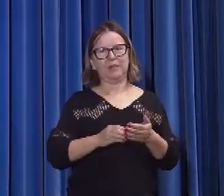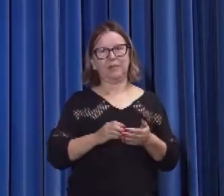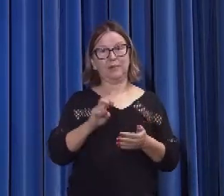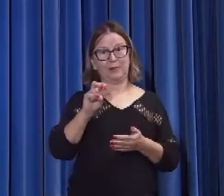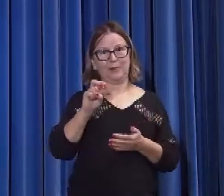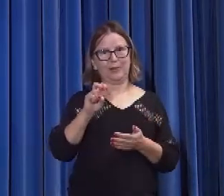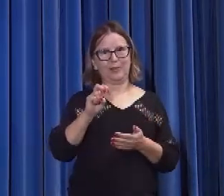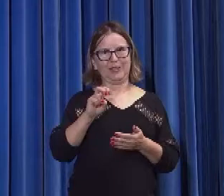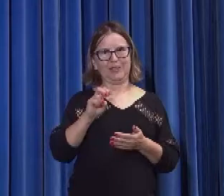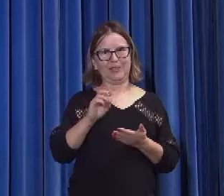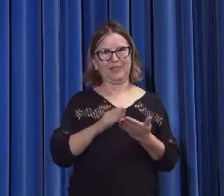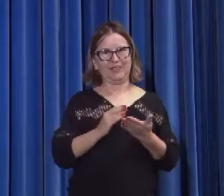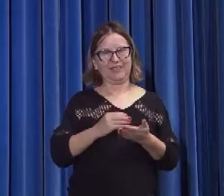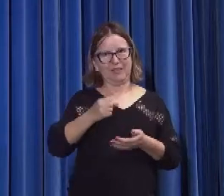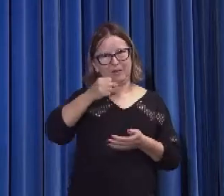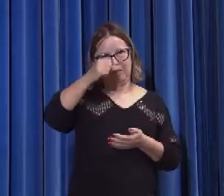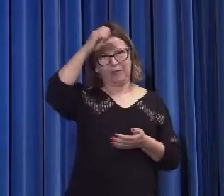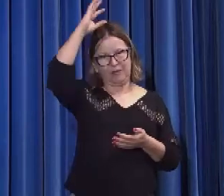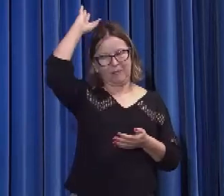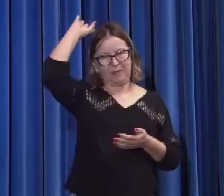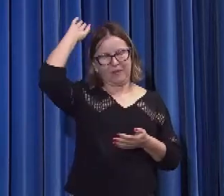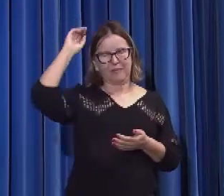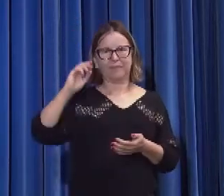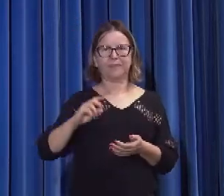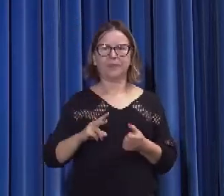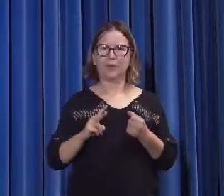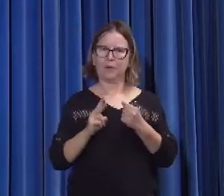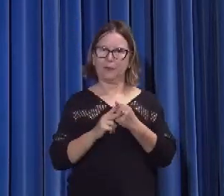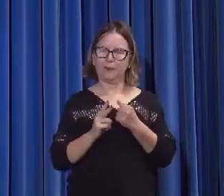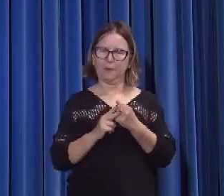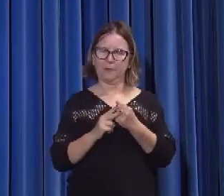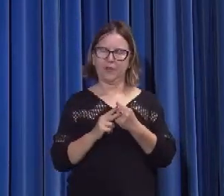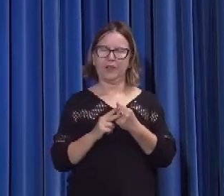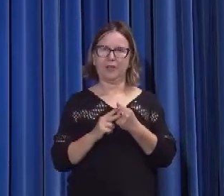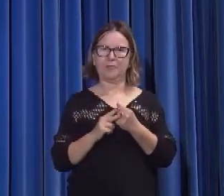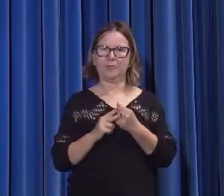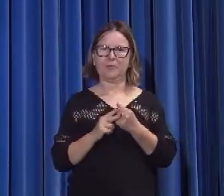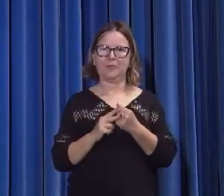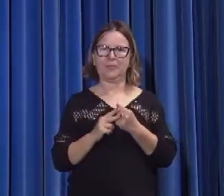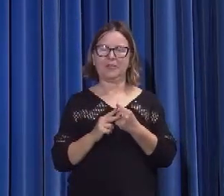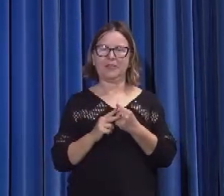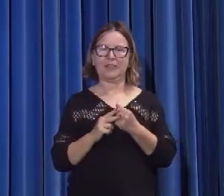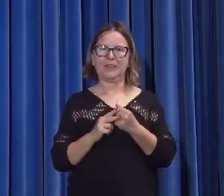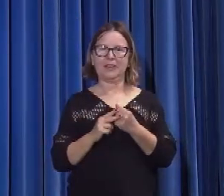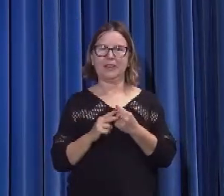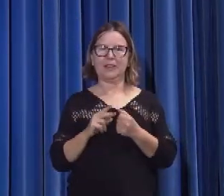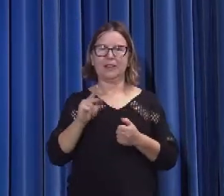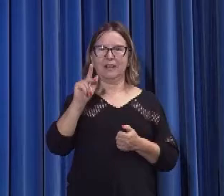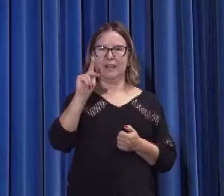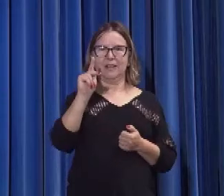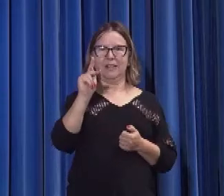O verbo que liga todas essas realidades é o verbo produzir.